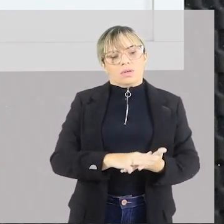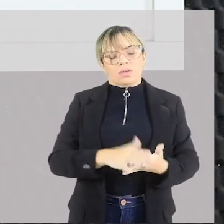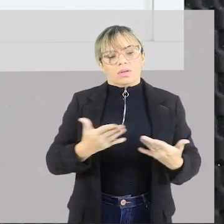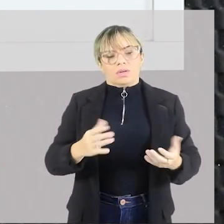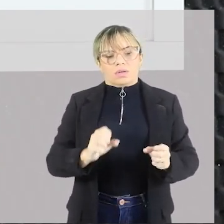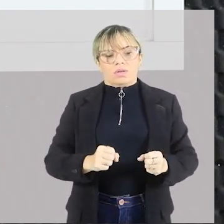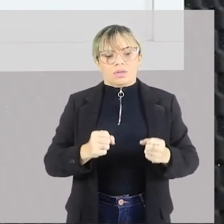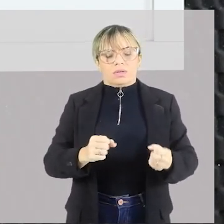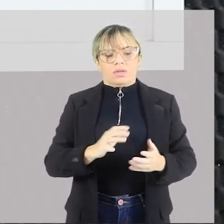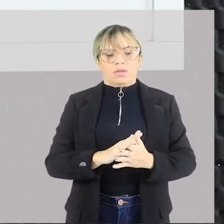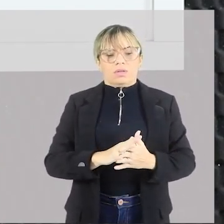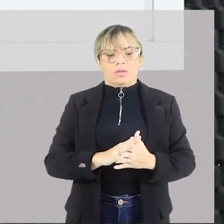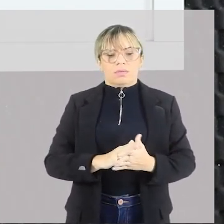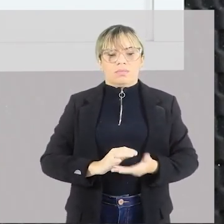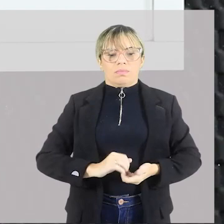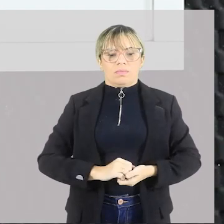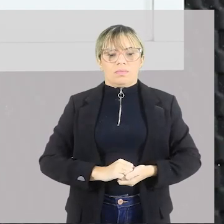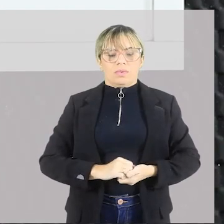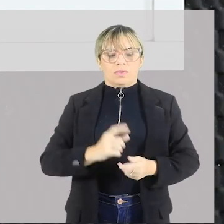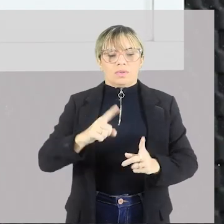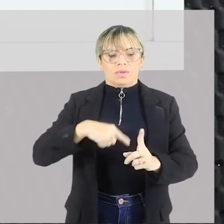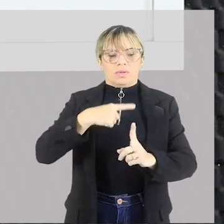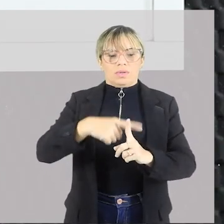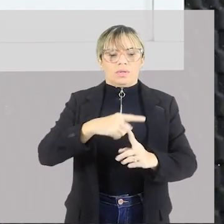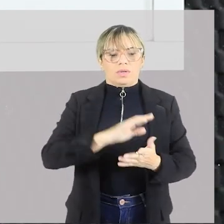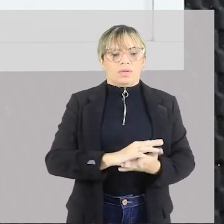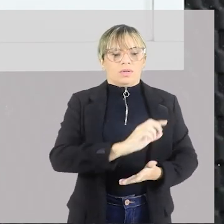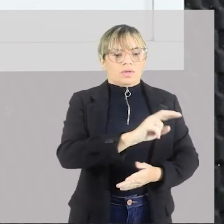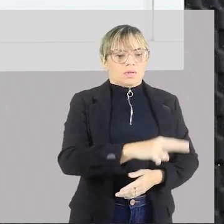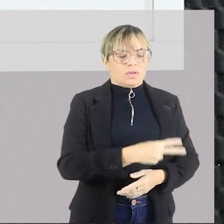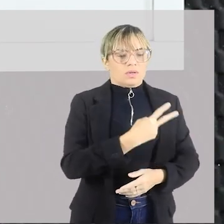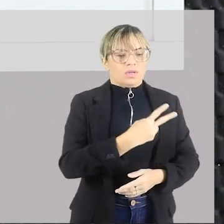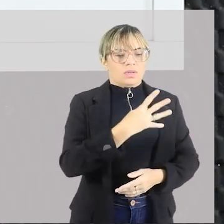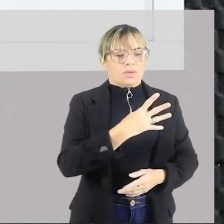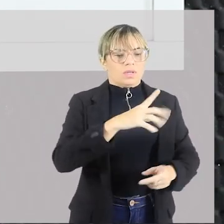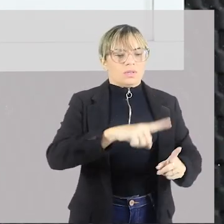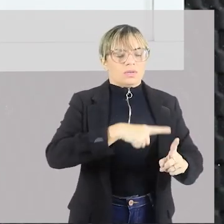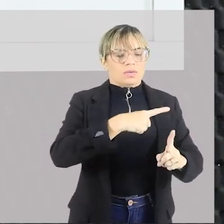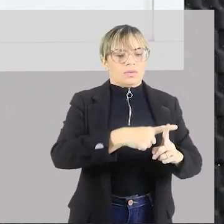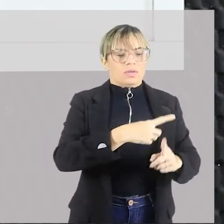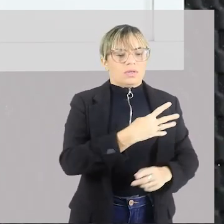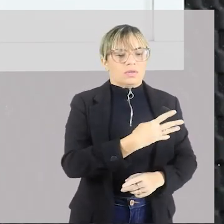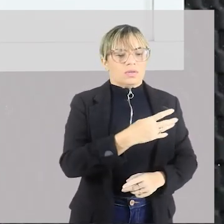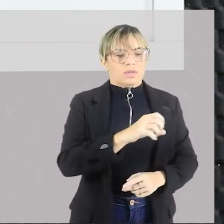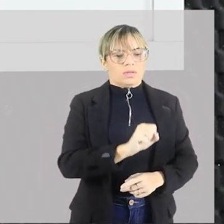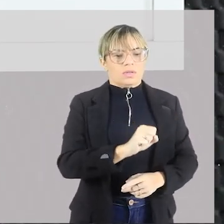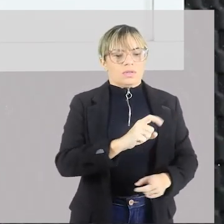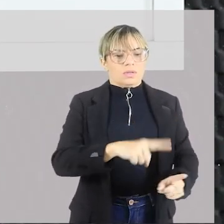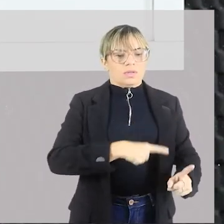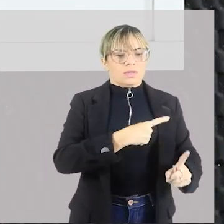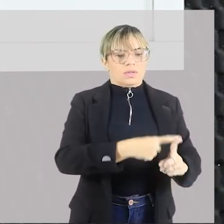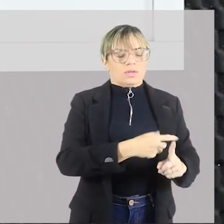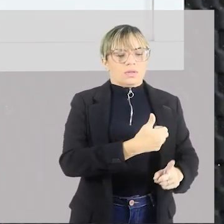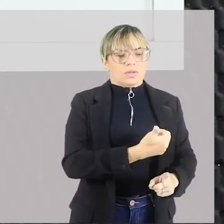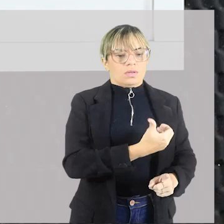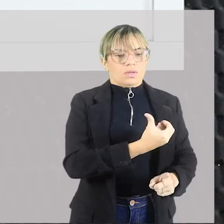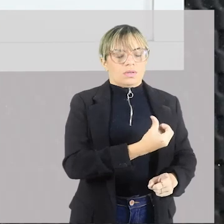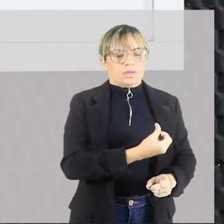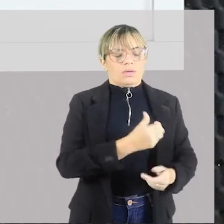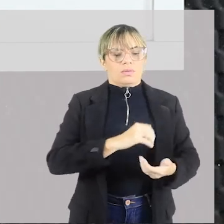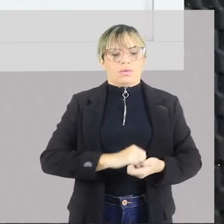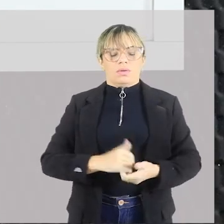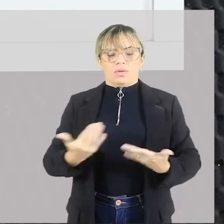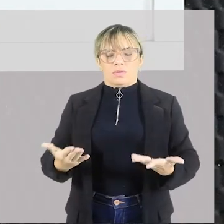somar 24 com 48 com 16 para saber quantas